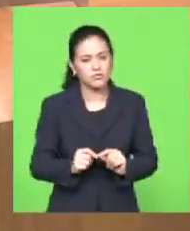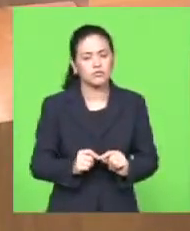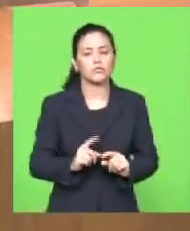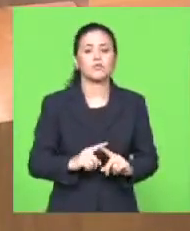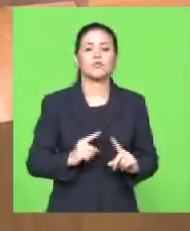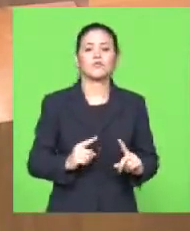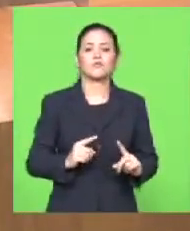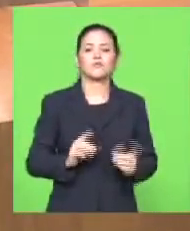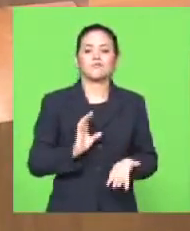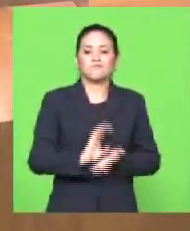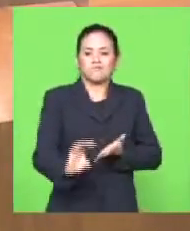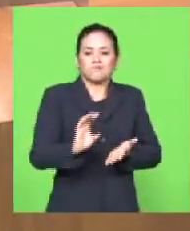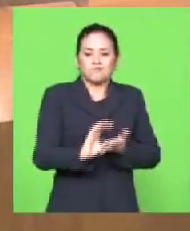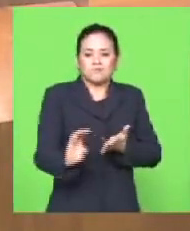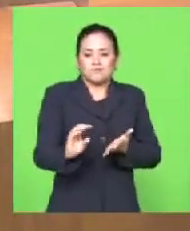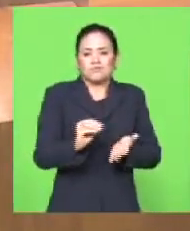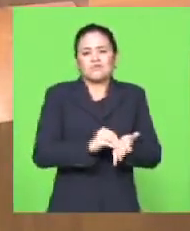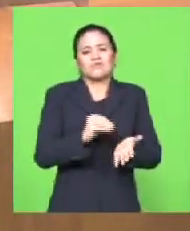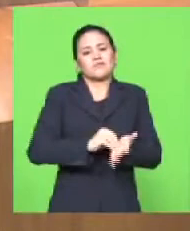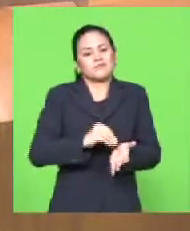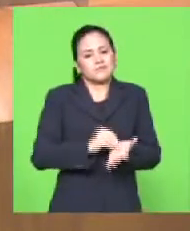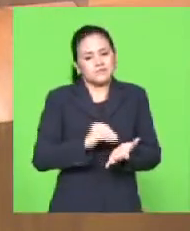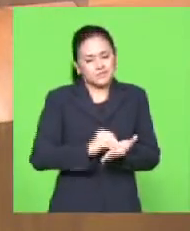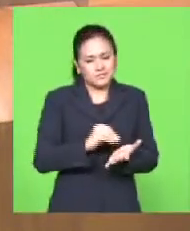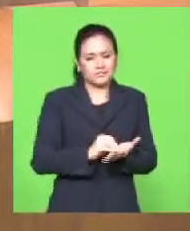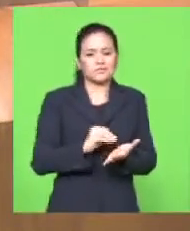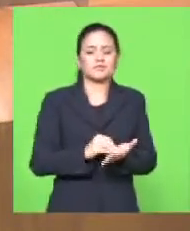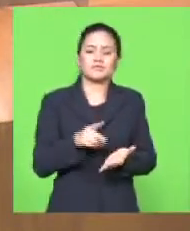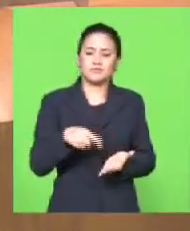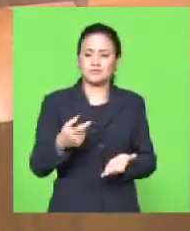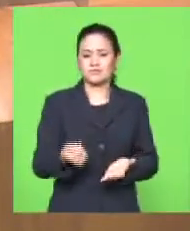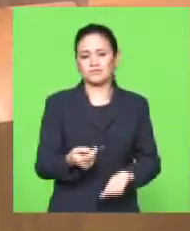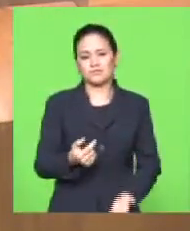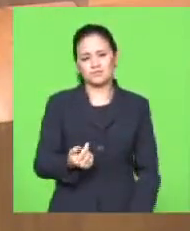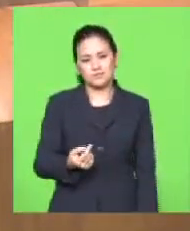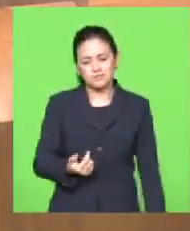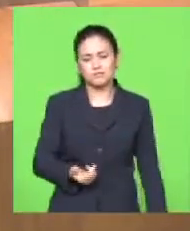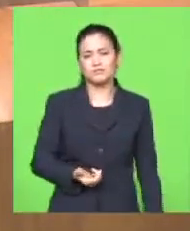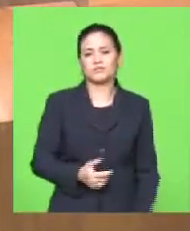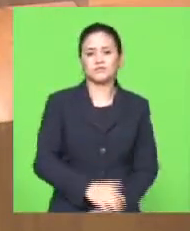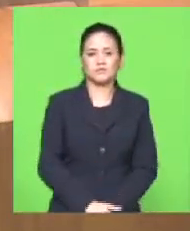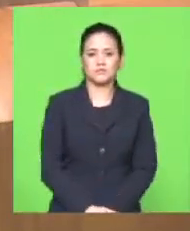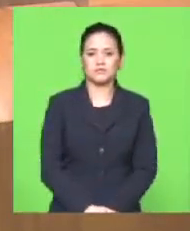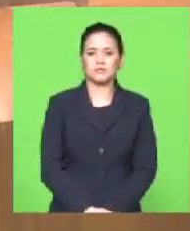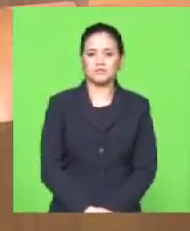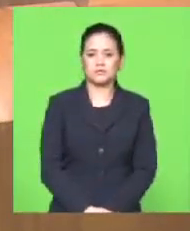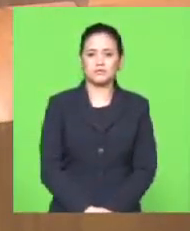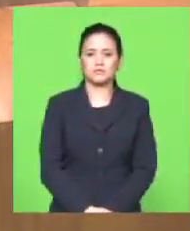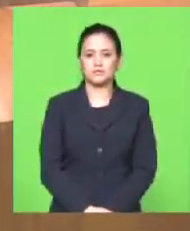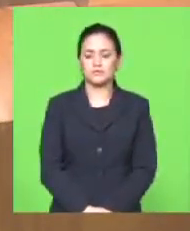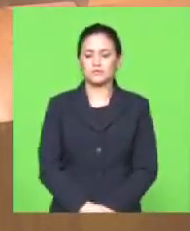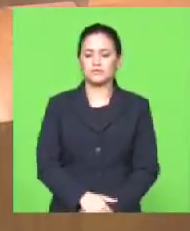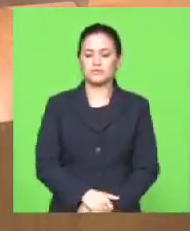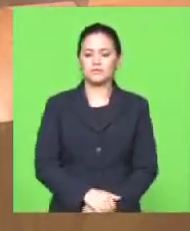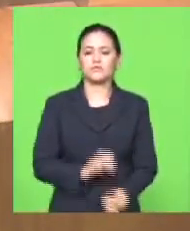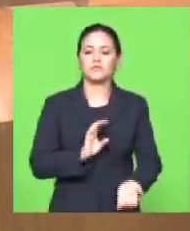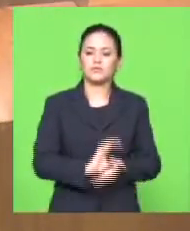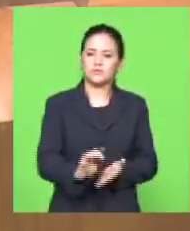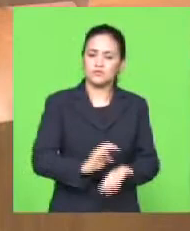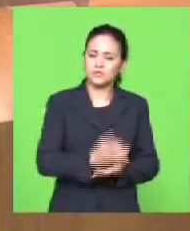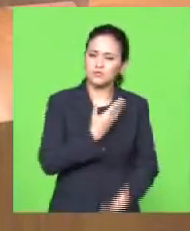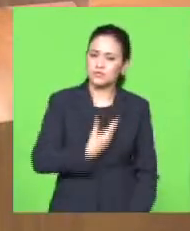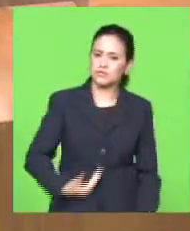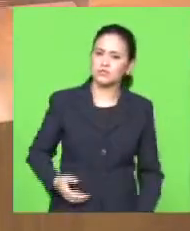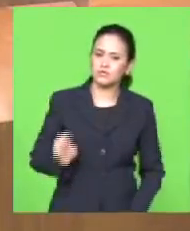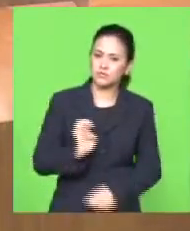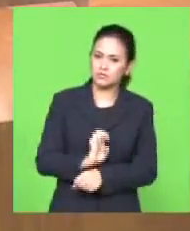recurso, o montante do recurso ainda é pouco para ver essa ponte feita o mais rápido possível. e como os recursos do governo do Estado, deputado, ainda